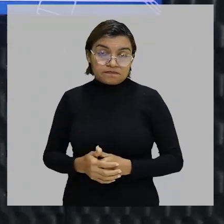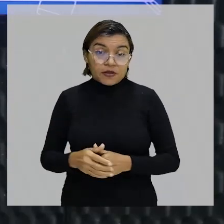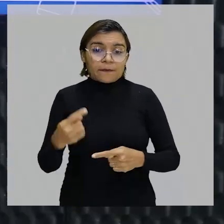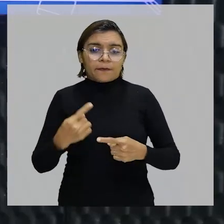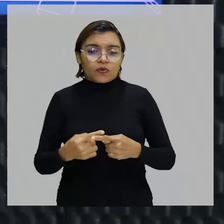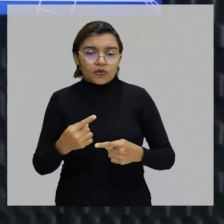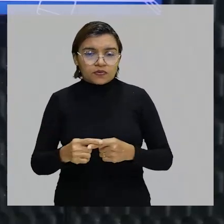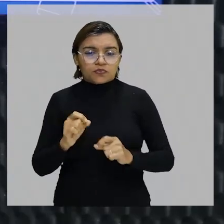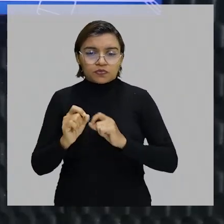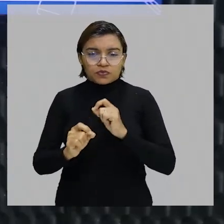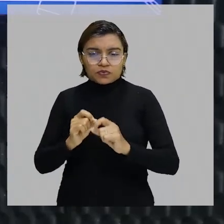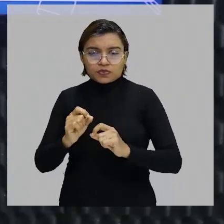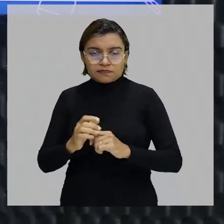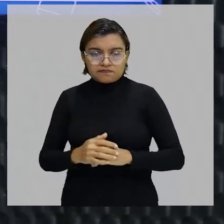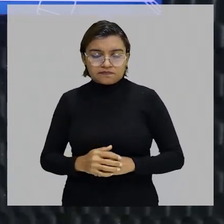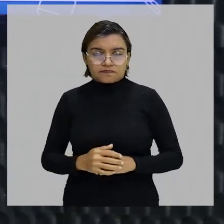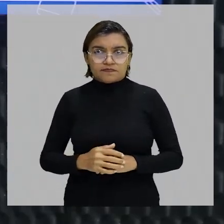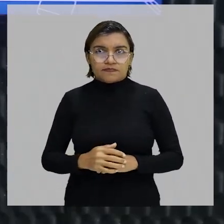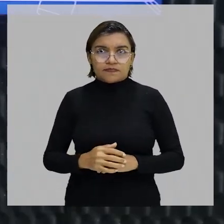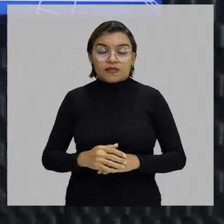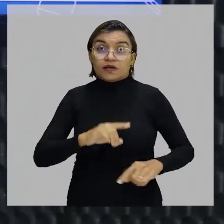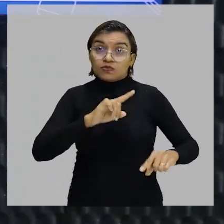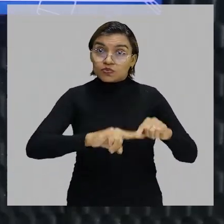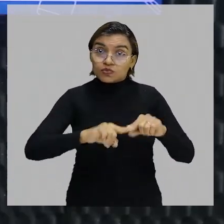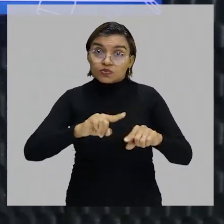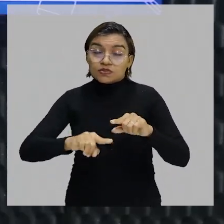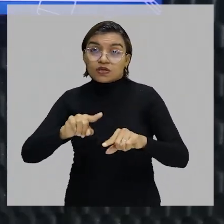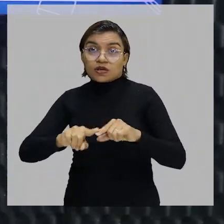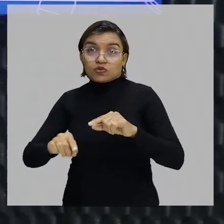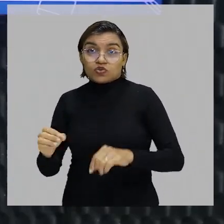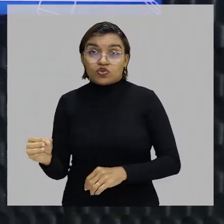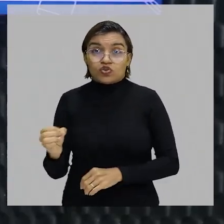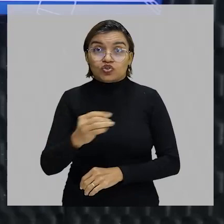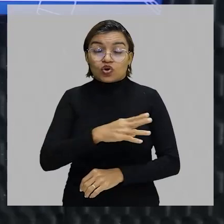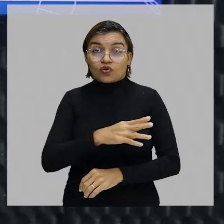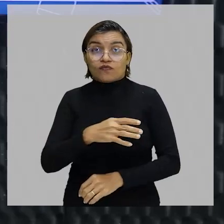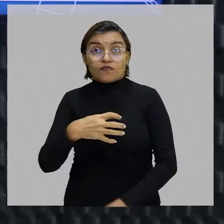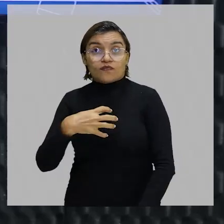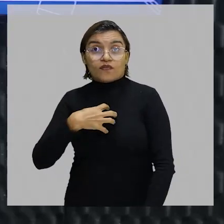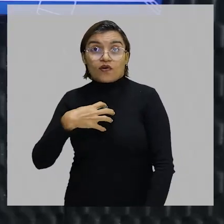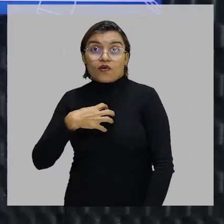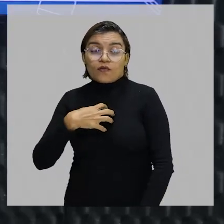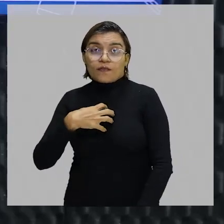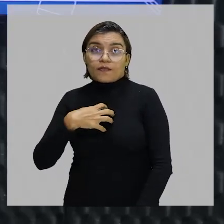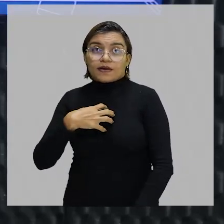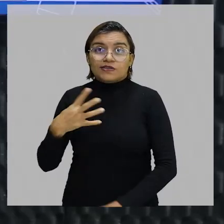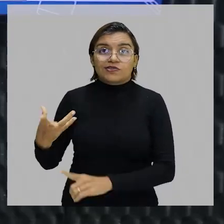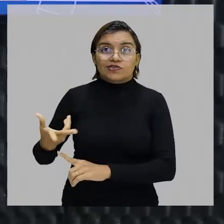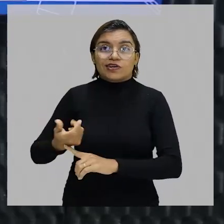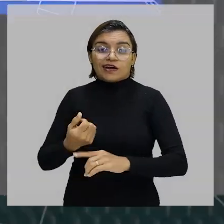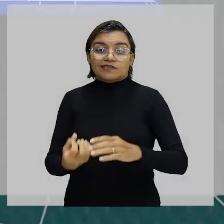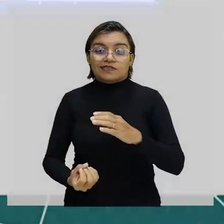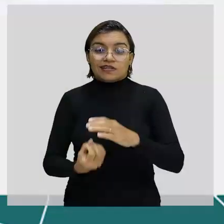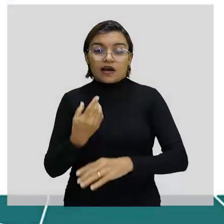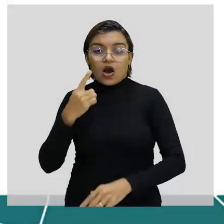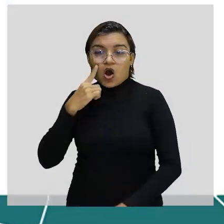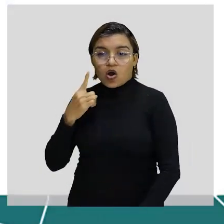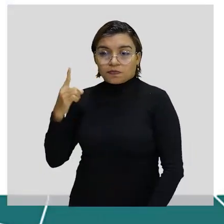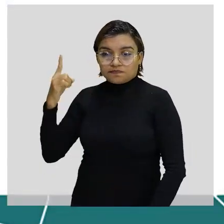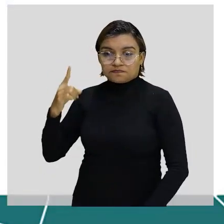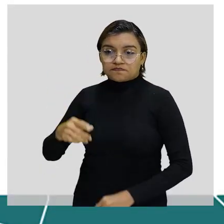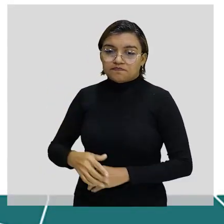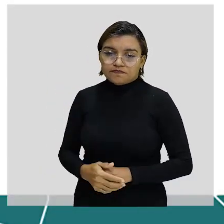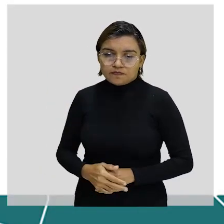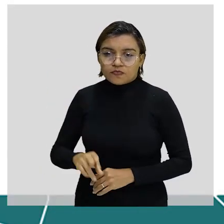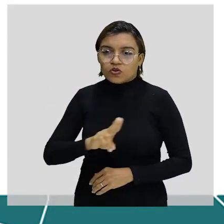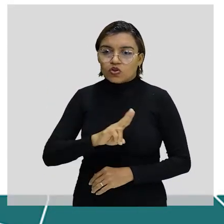que essa integração dos recursos trouxe novas formas de fazer arte. E essa é a videoarte que eu estou apresentando para vocês. O nome